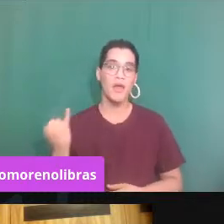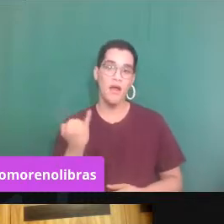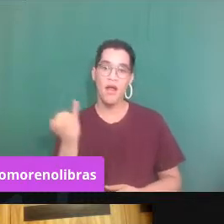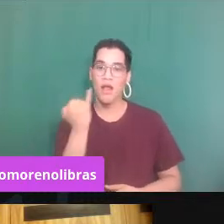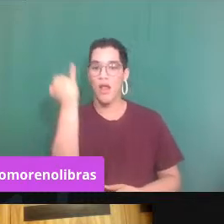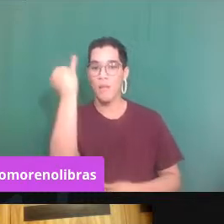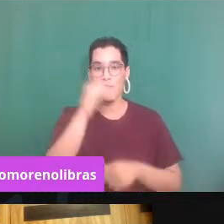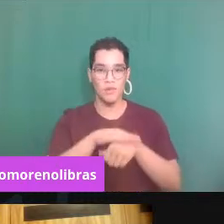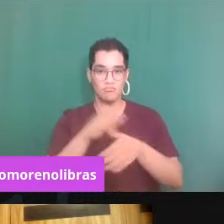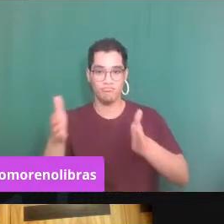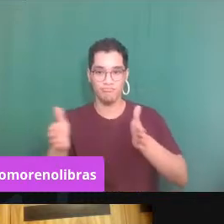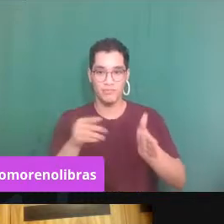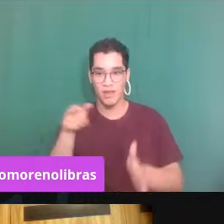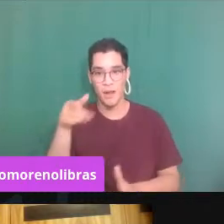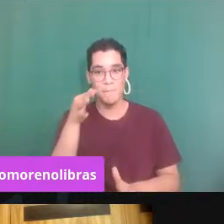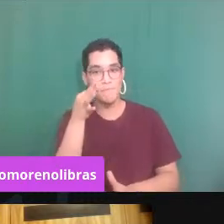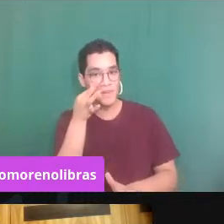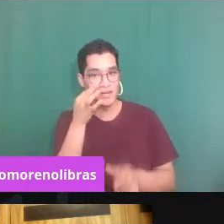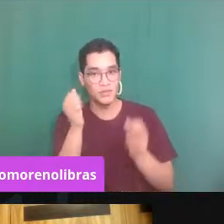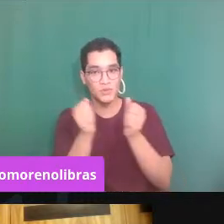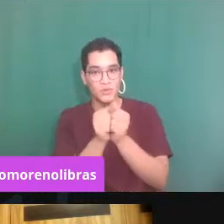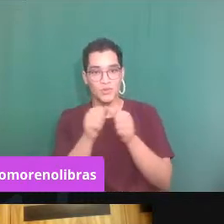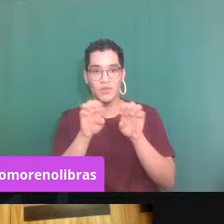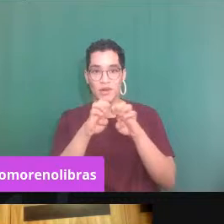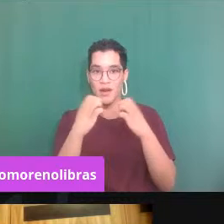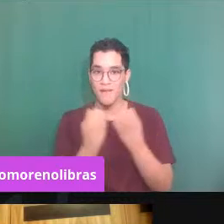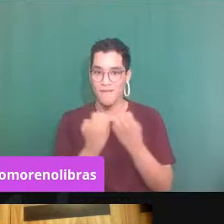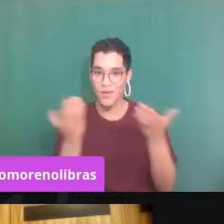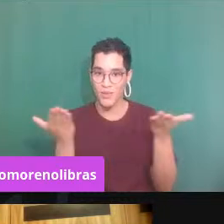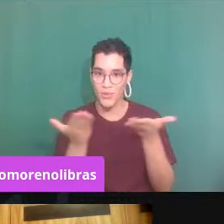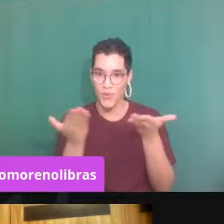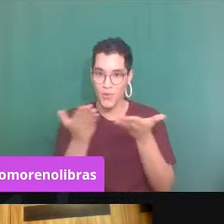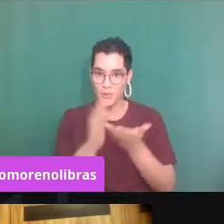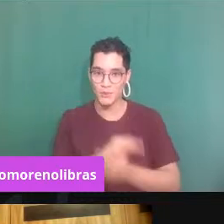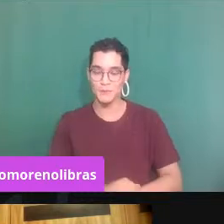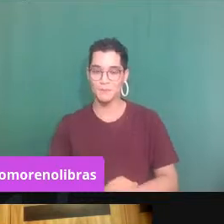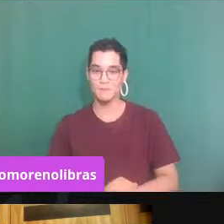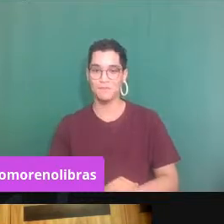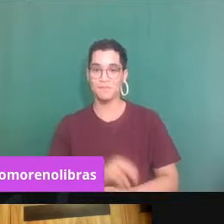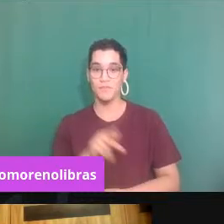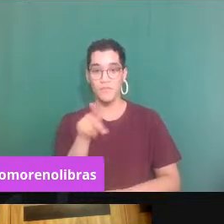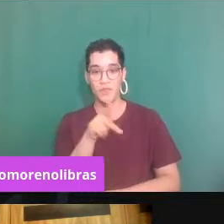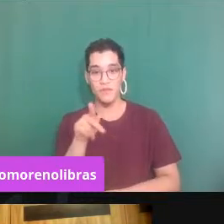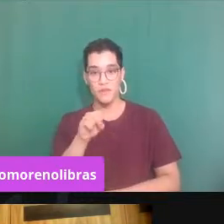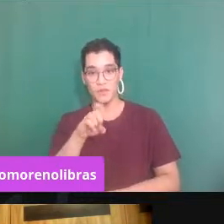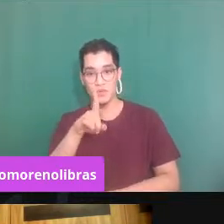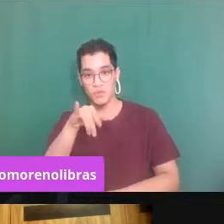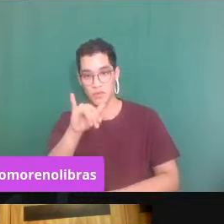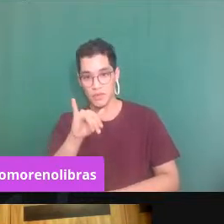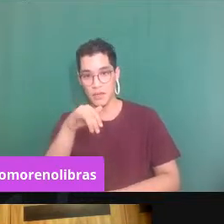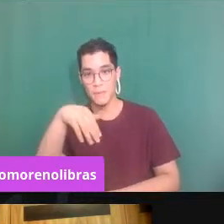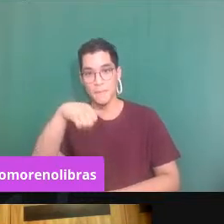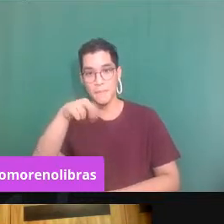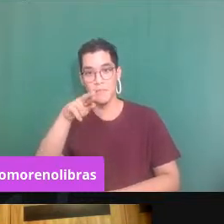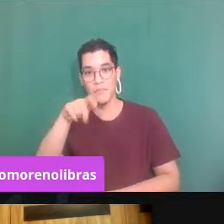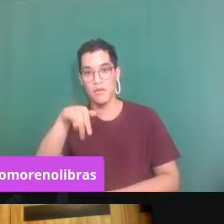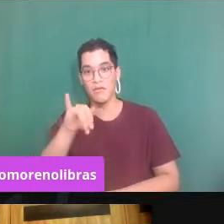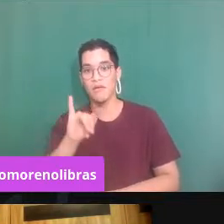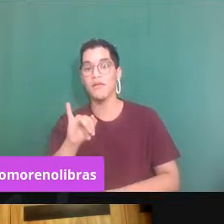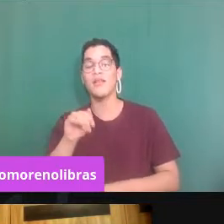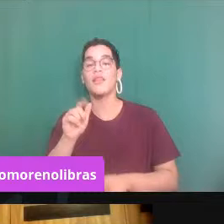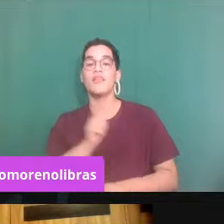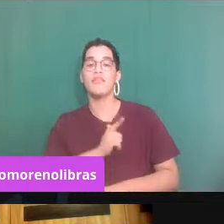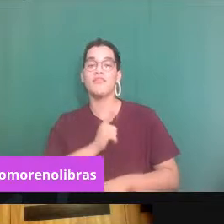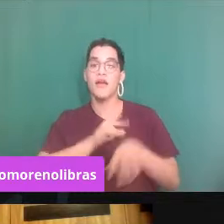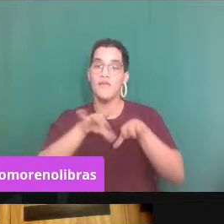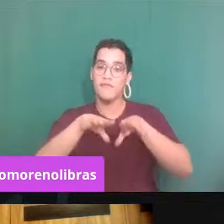a presença dela neste evento. A professora Sueli Marquese, ela é graduada em Letras pela Pontifícia Universidade Católica